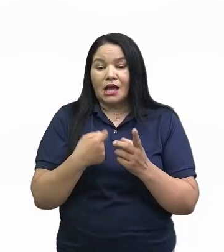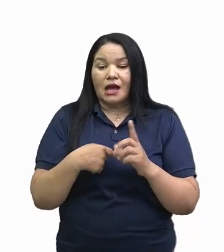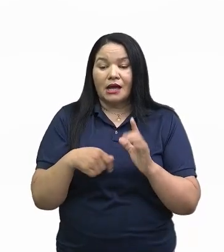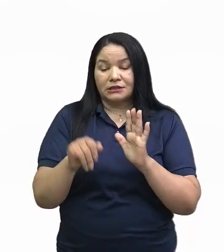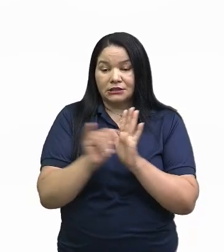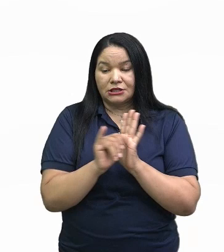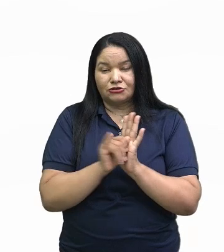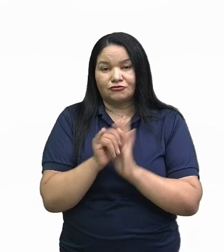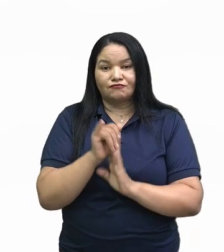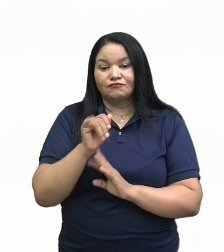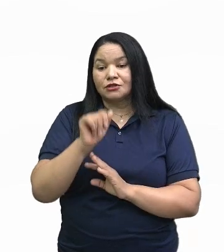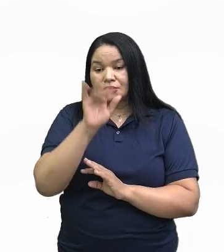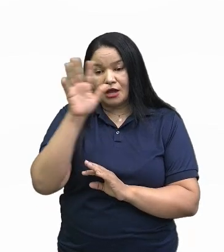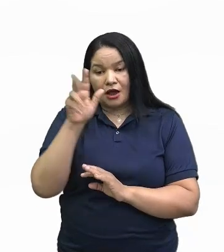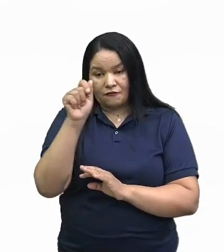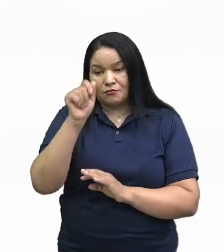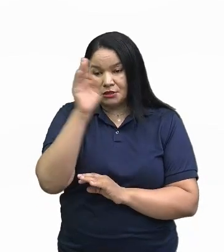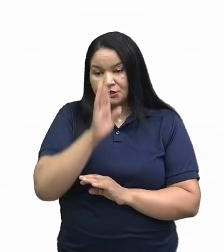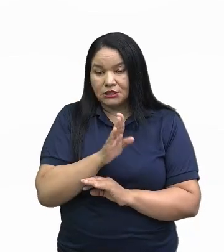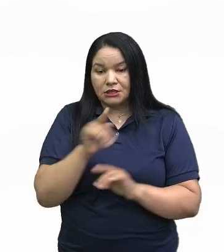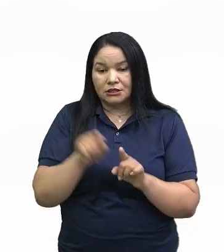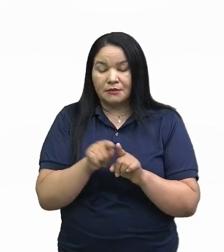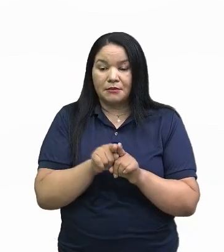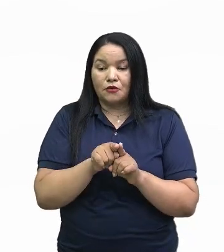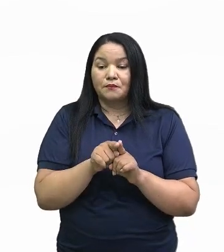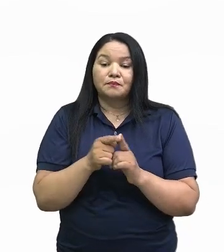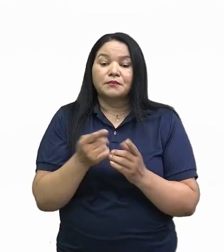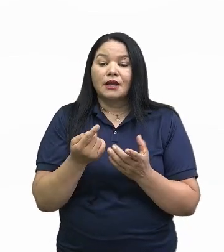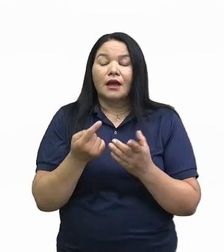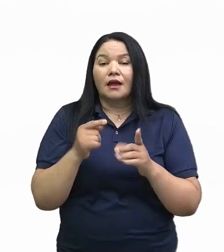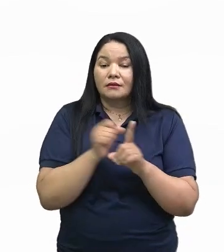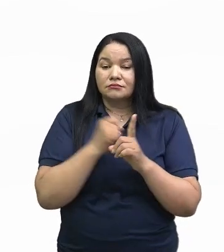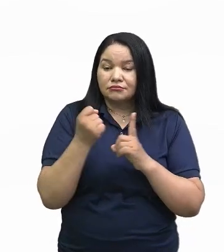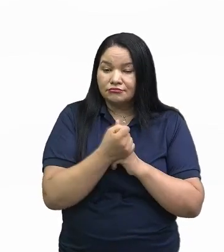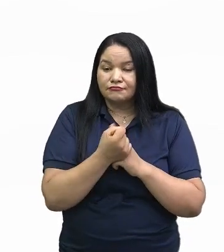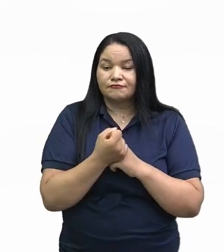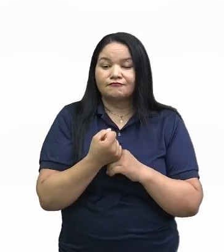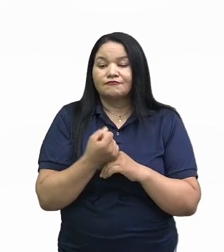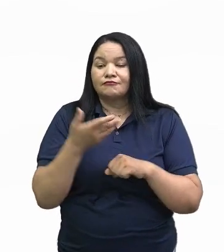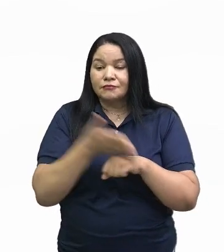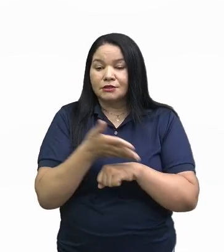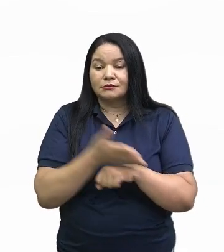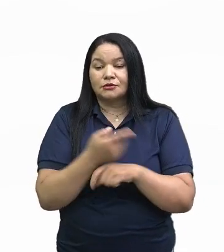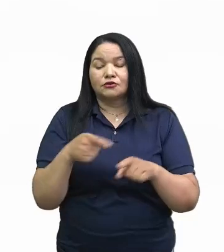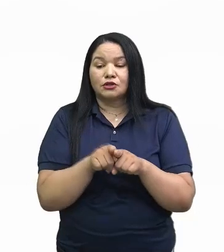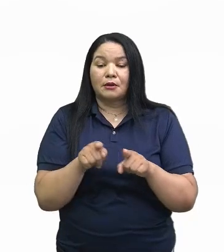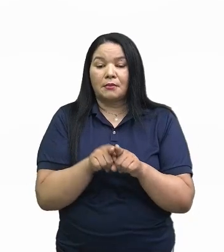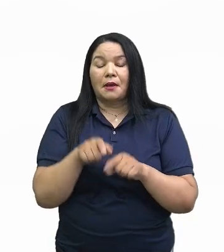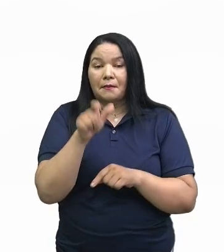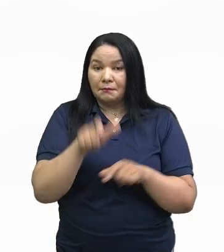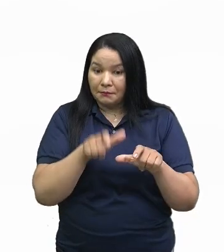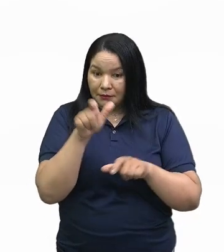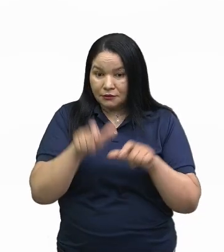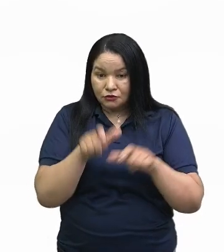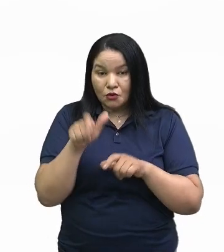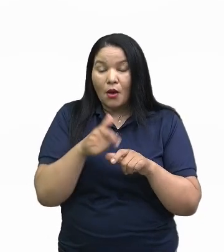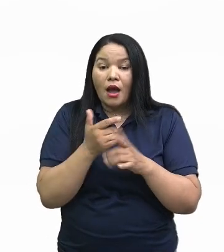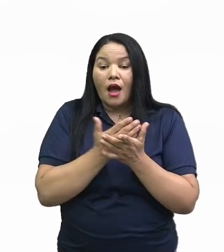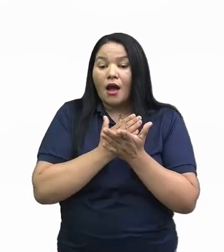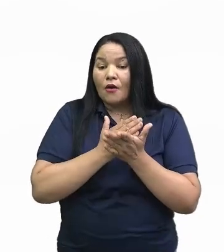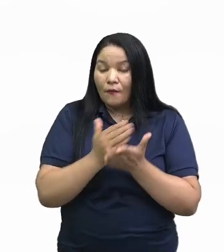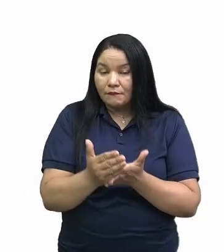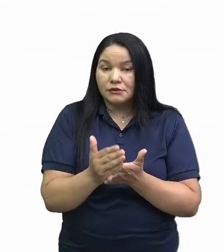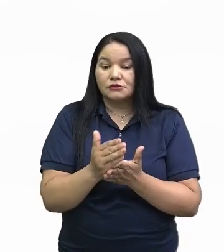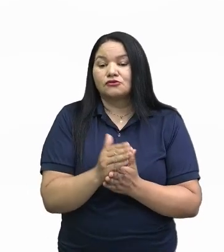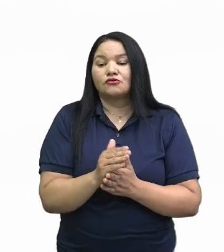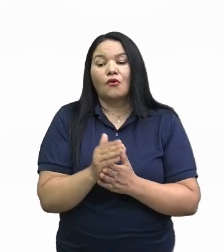e engajamento social. Foi um dos espaços em que artistas negros e periféricos começaram a